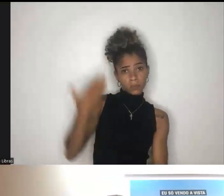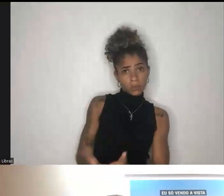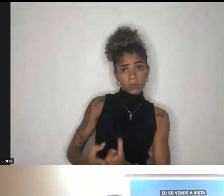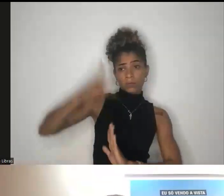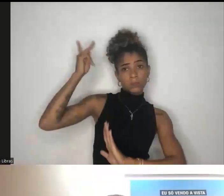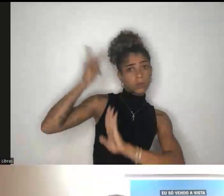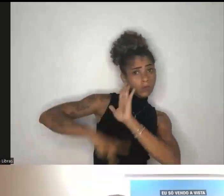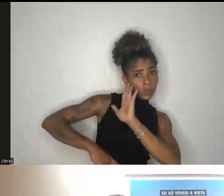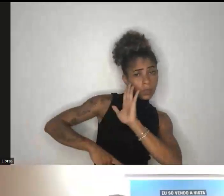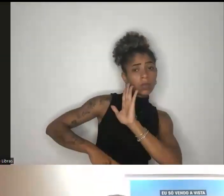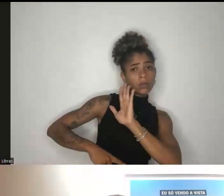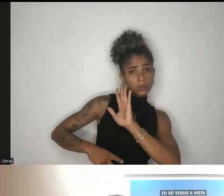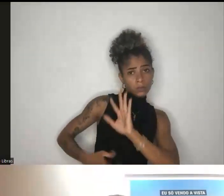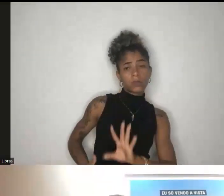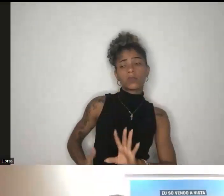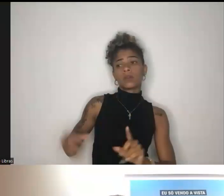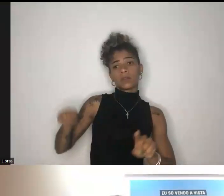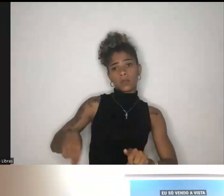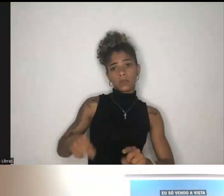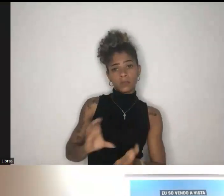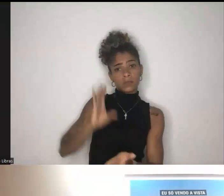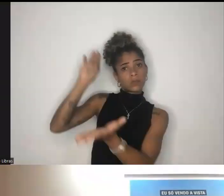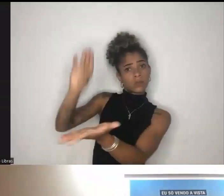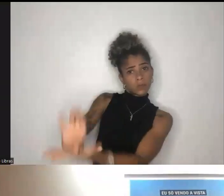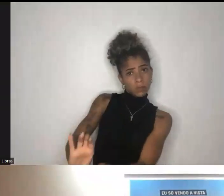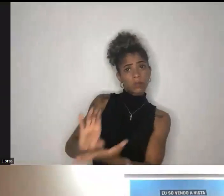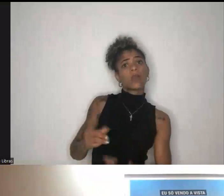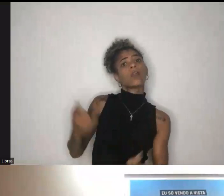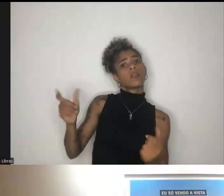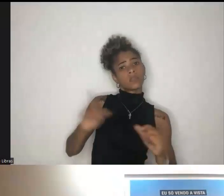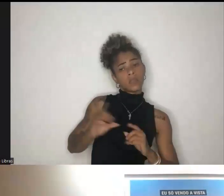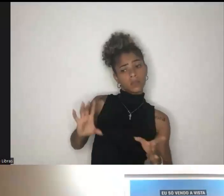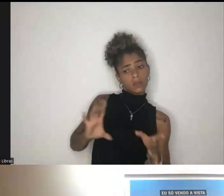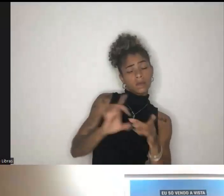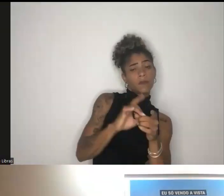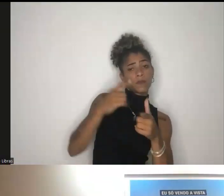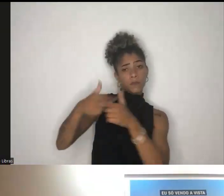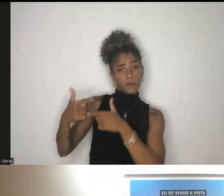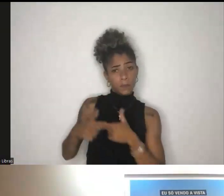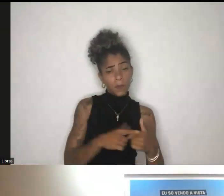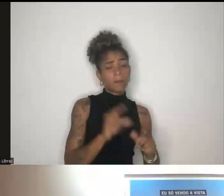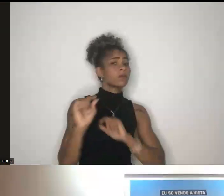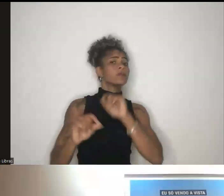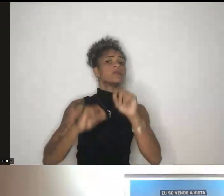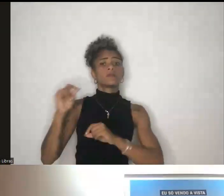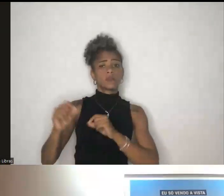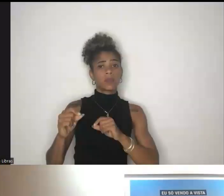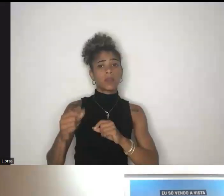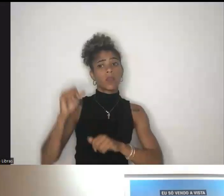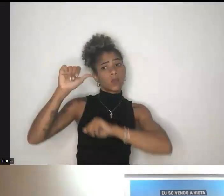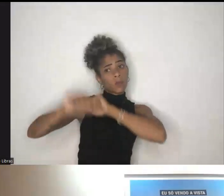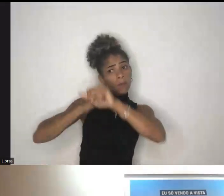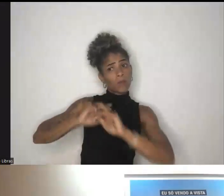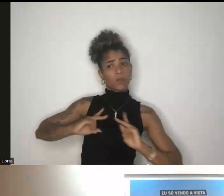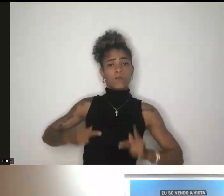que vão ganhar corpo nesse financiamento eles têm a ver com questões que reconstrem a humanidade